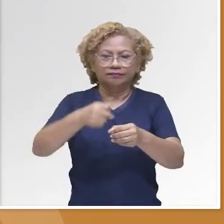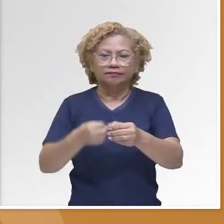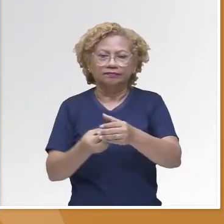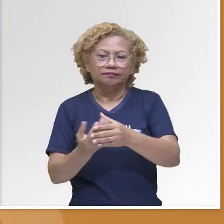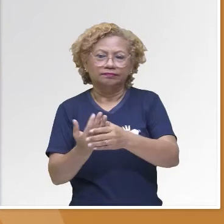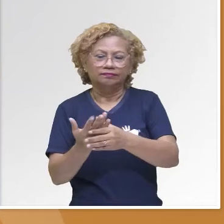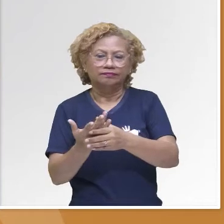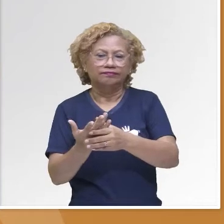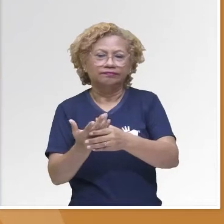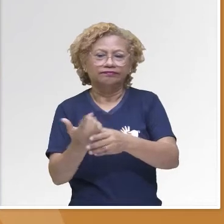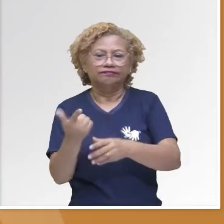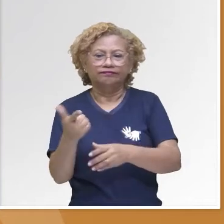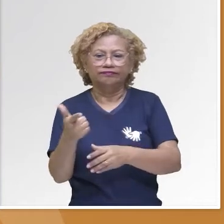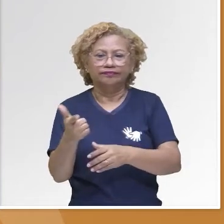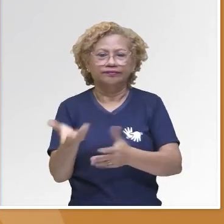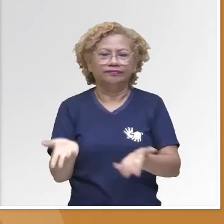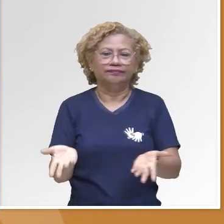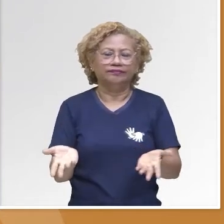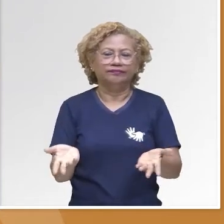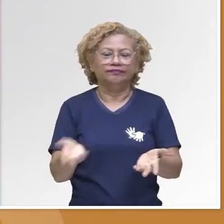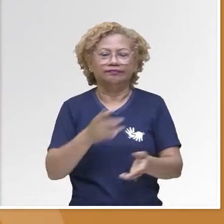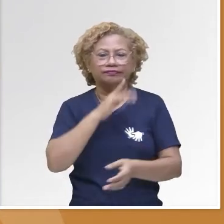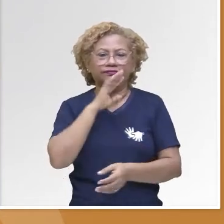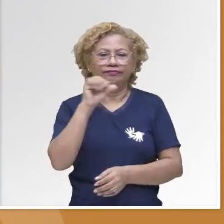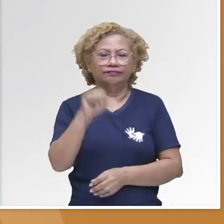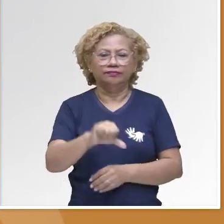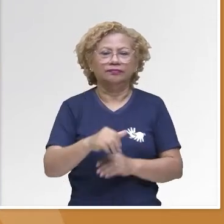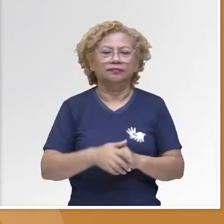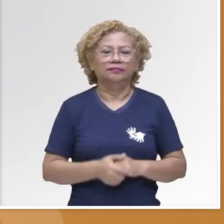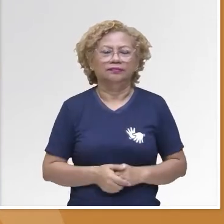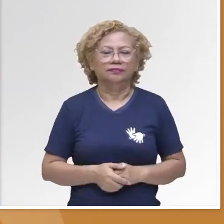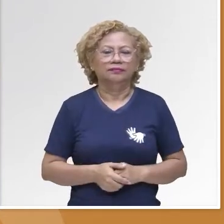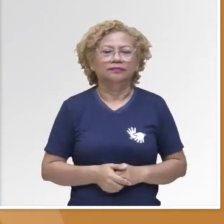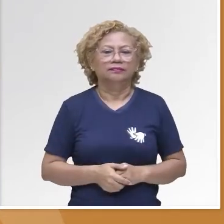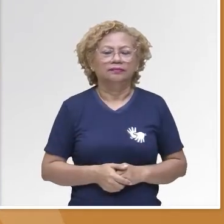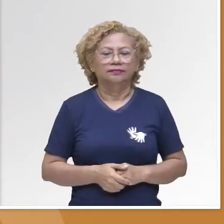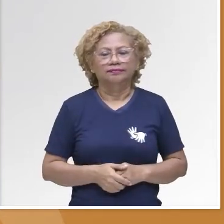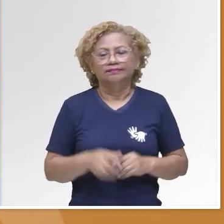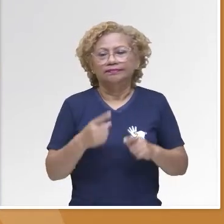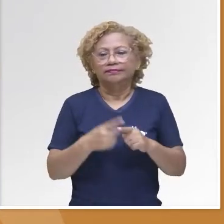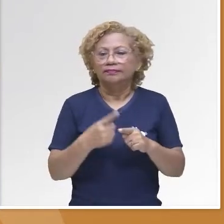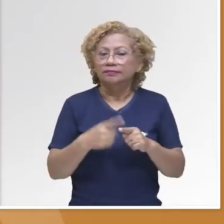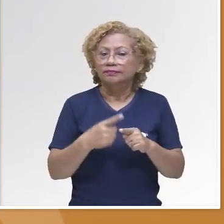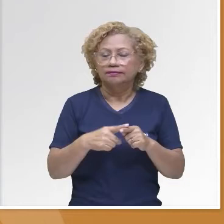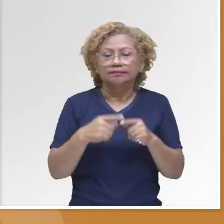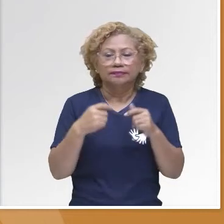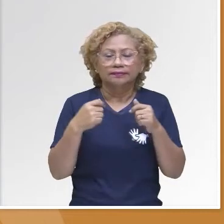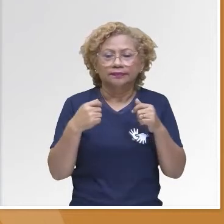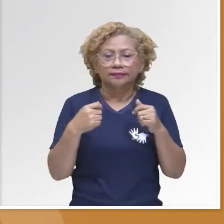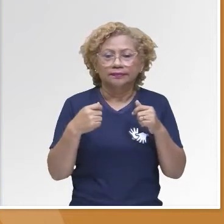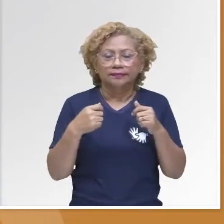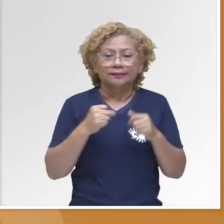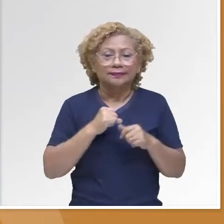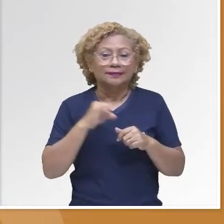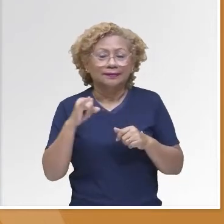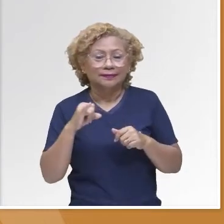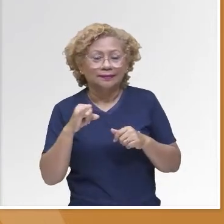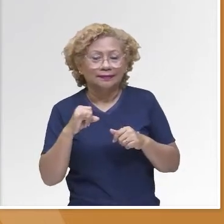continente asiático, tá? Se falta esse solo fértil, né, se falta essa